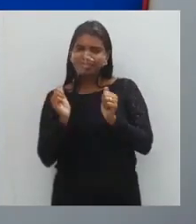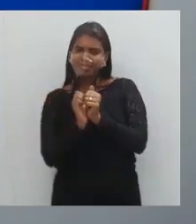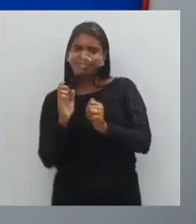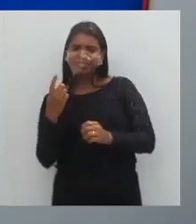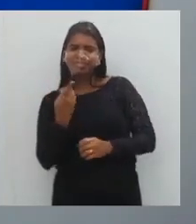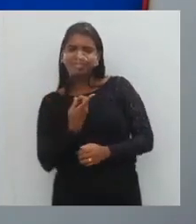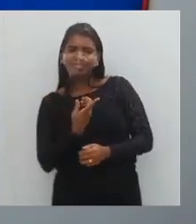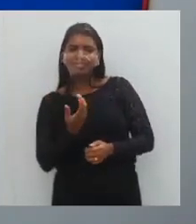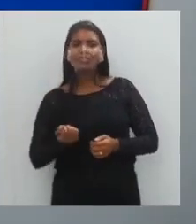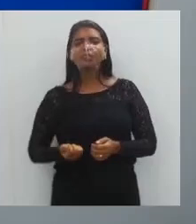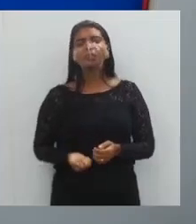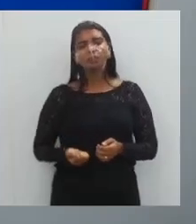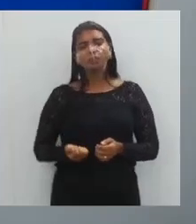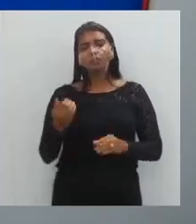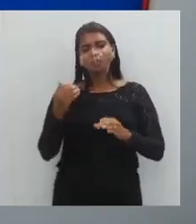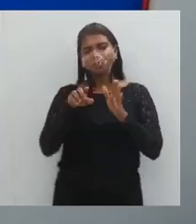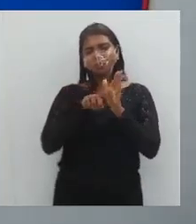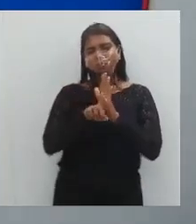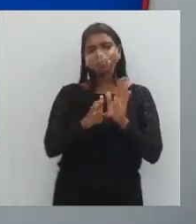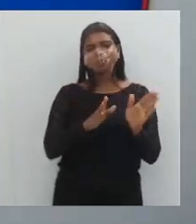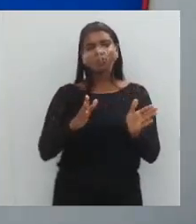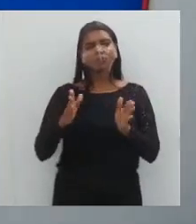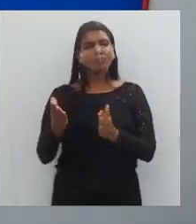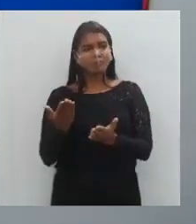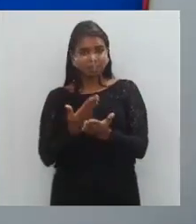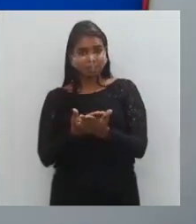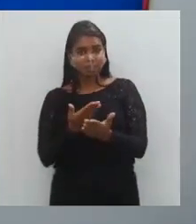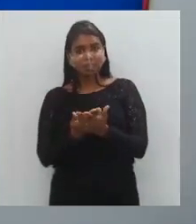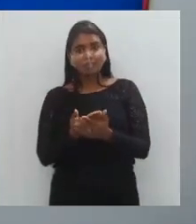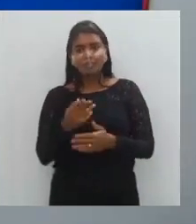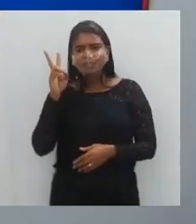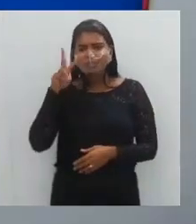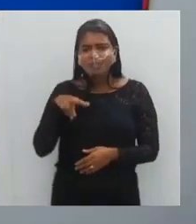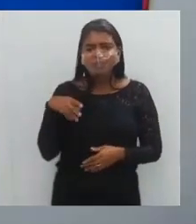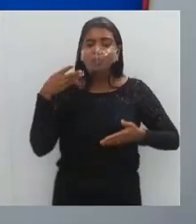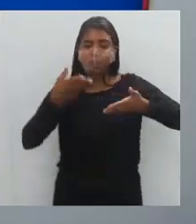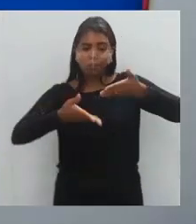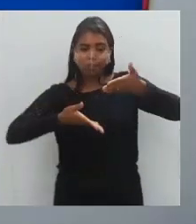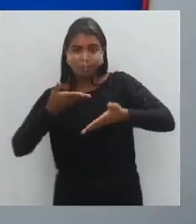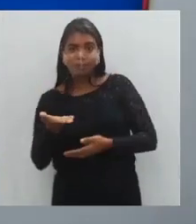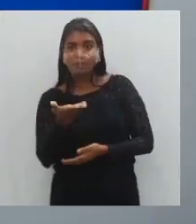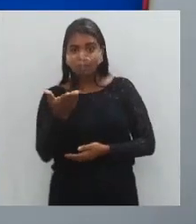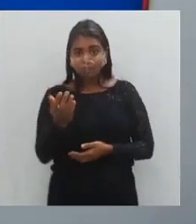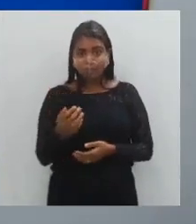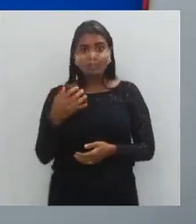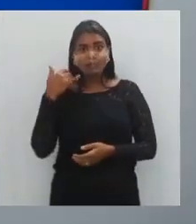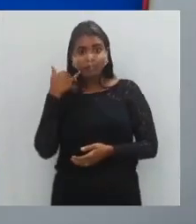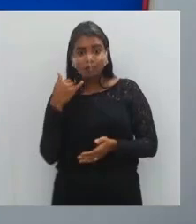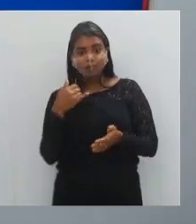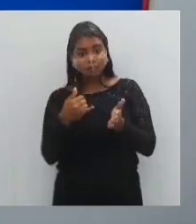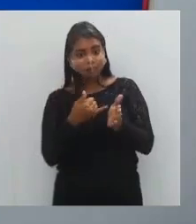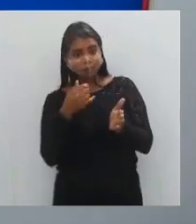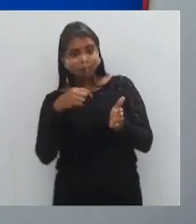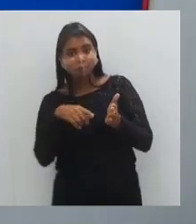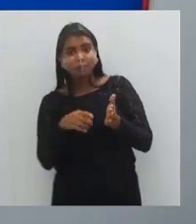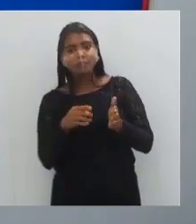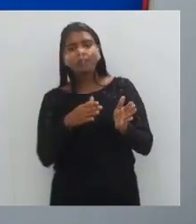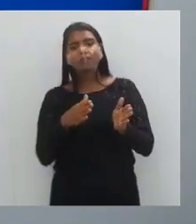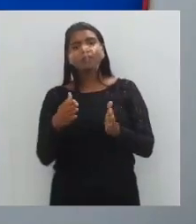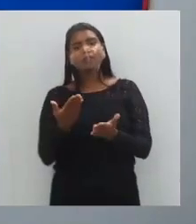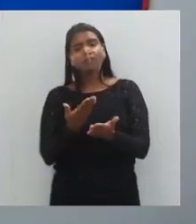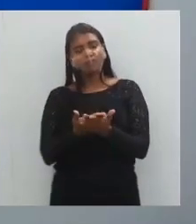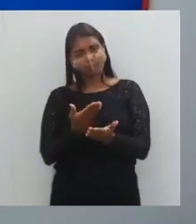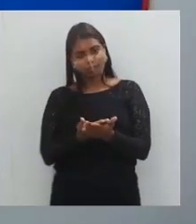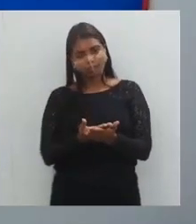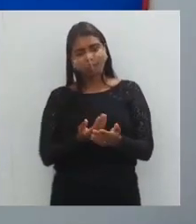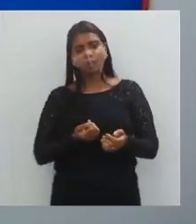aqui através do chat, tá bom? Eu vou ficar durante a aula vendo a participação de vocês, até porque durante a aula